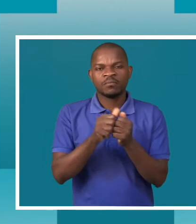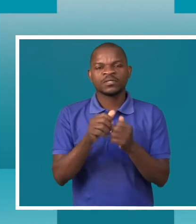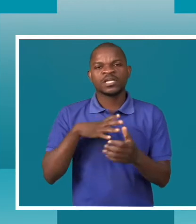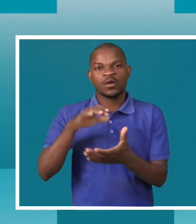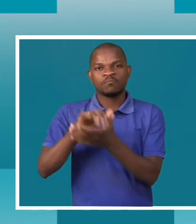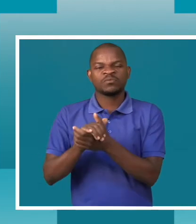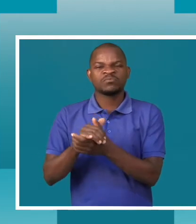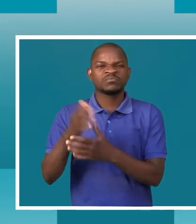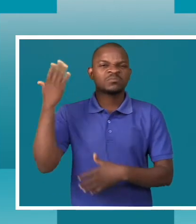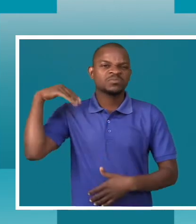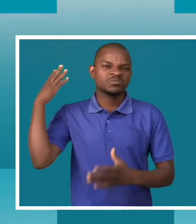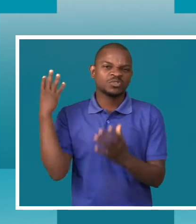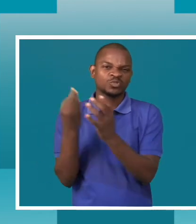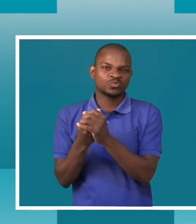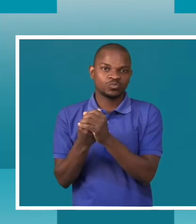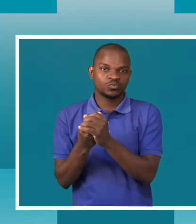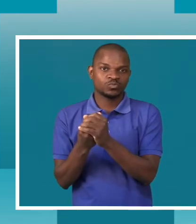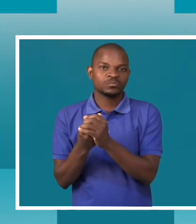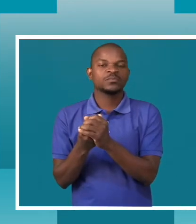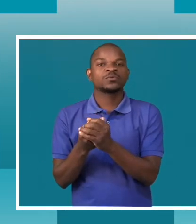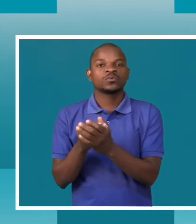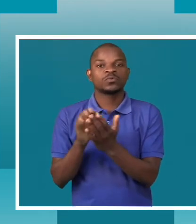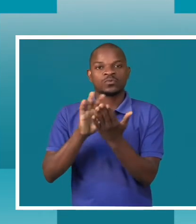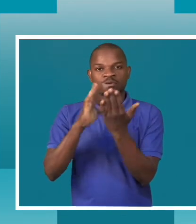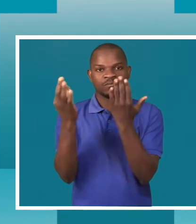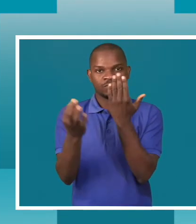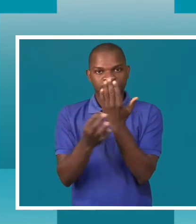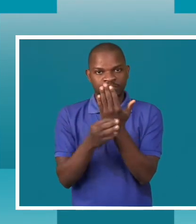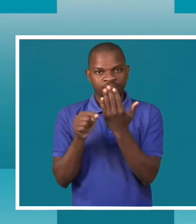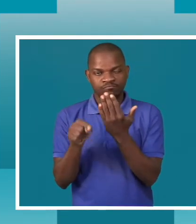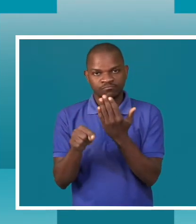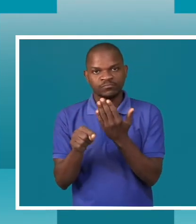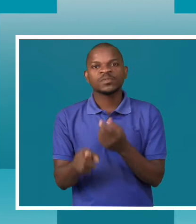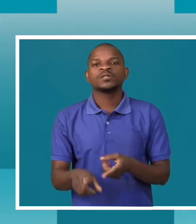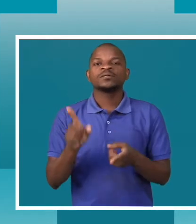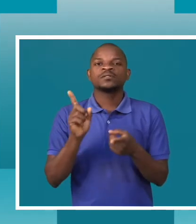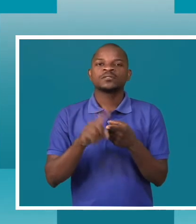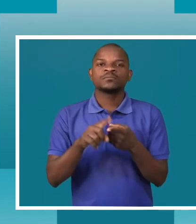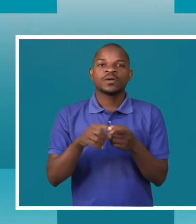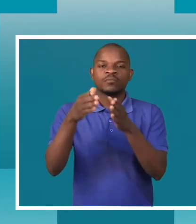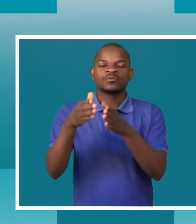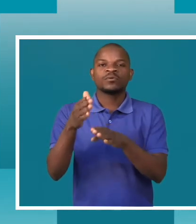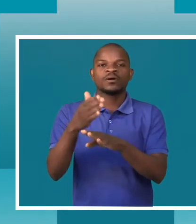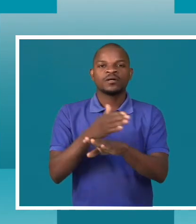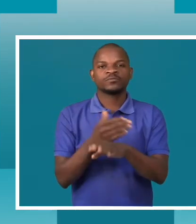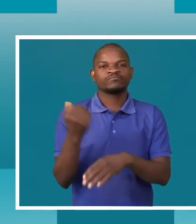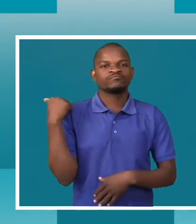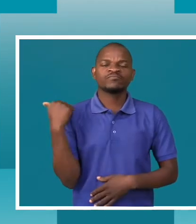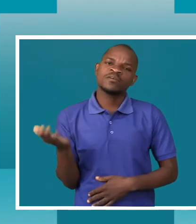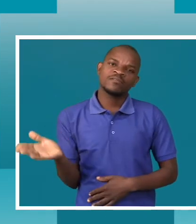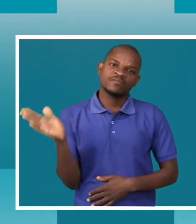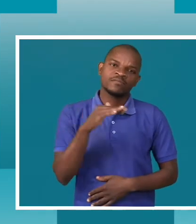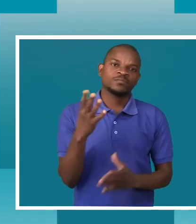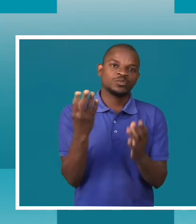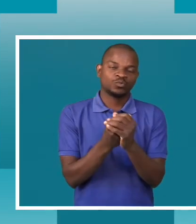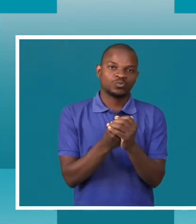com alguém que eu já conheço há muito tempo e estava nesta instituição, que é a Modéfa. Então, a pessoa convidou-me